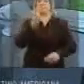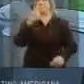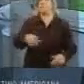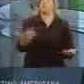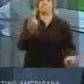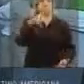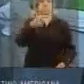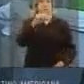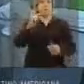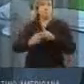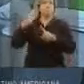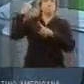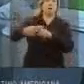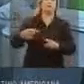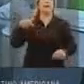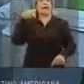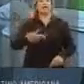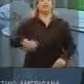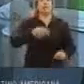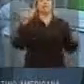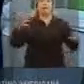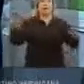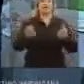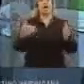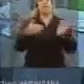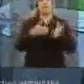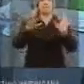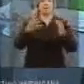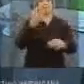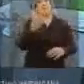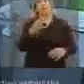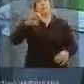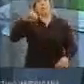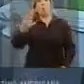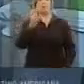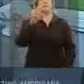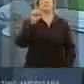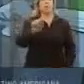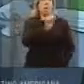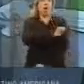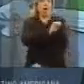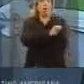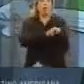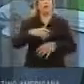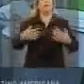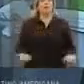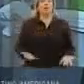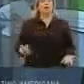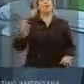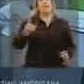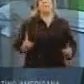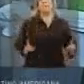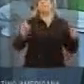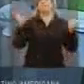mil ou 1.200, aqui a gente pode comportar até os 4 ou 5 mil alunos. Então não é porque